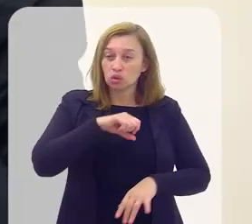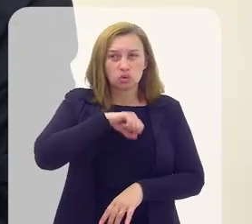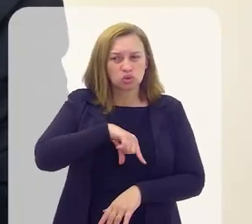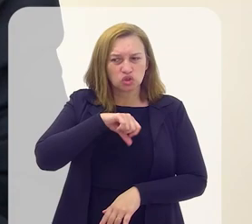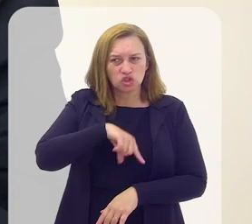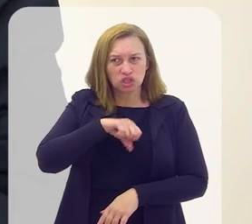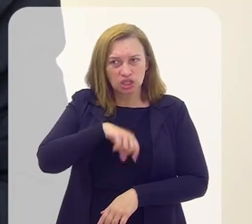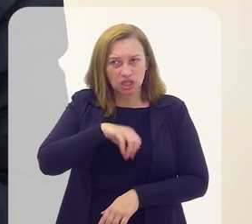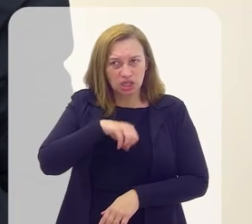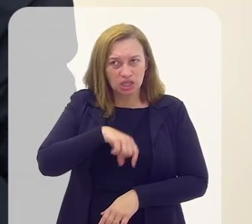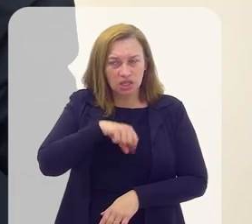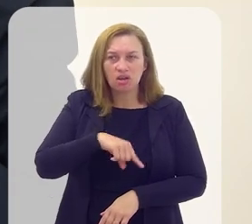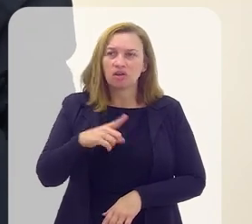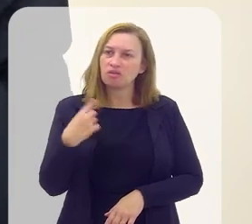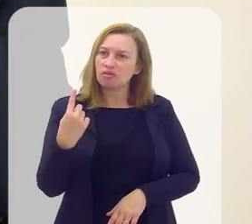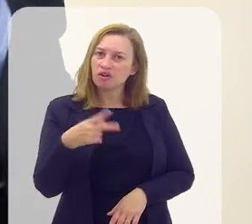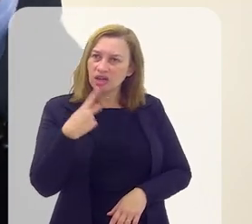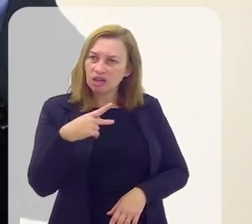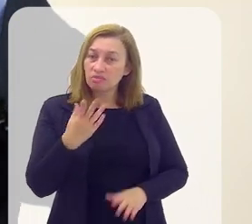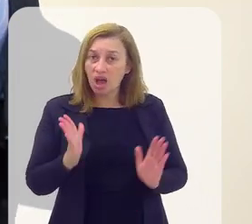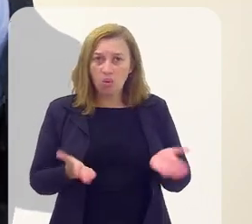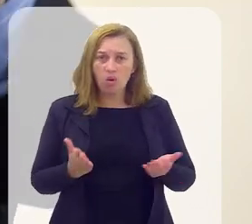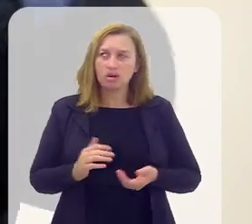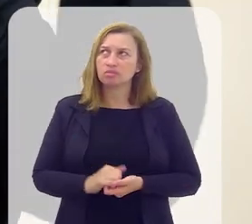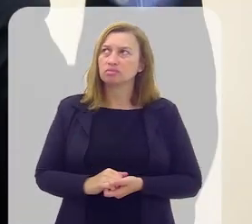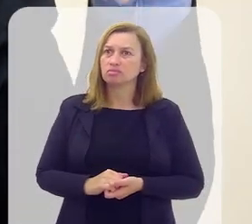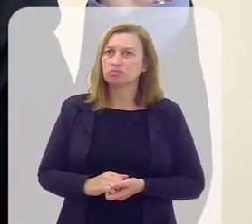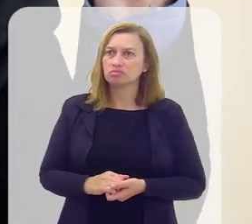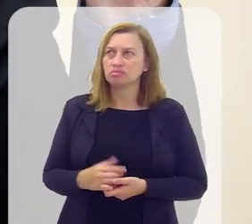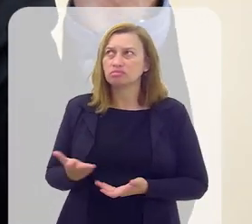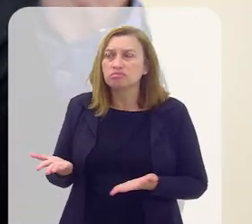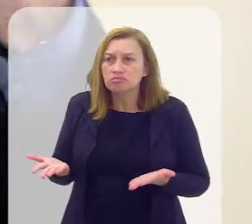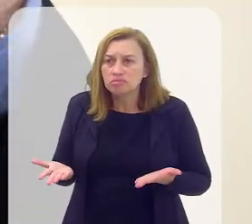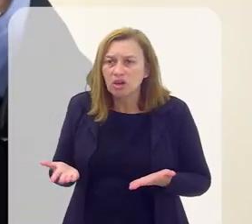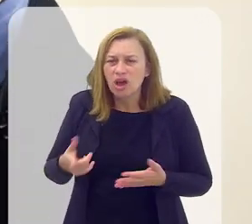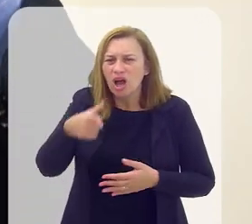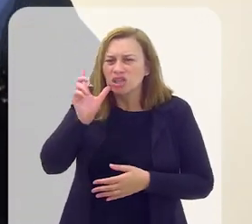grave. No Chile, nós estávamos falando do Chile, você agora mesmo,